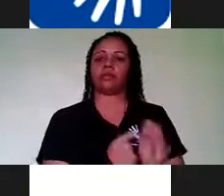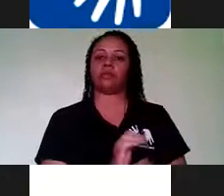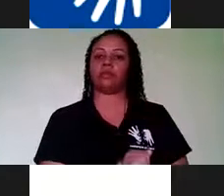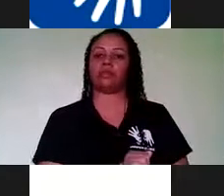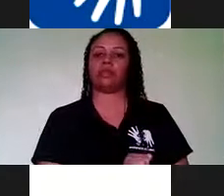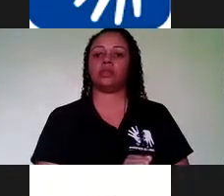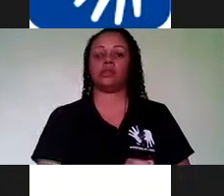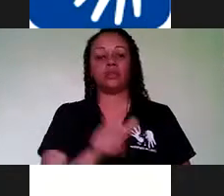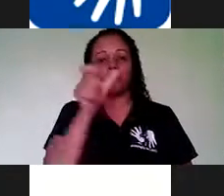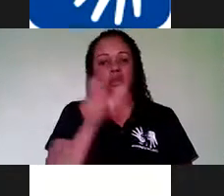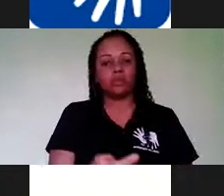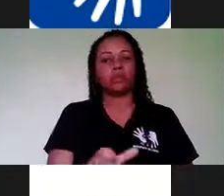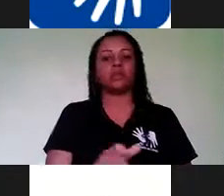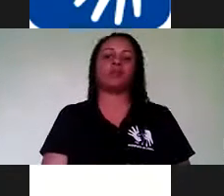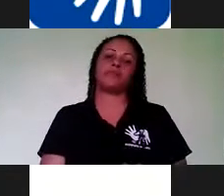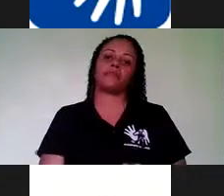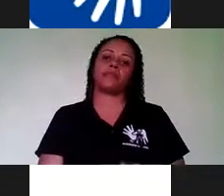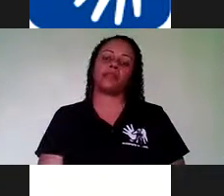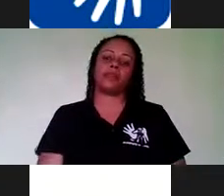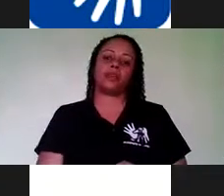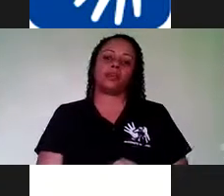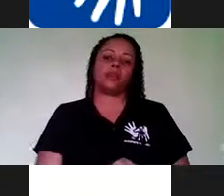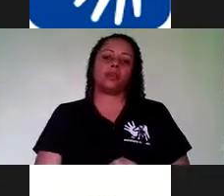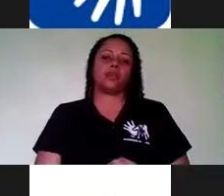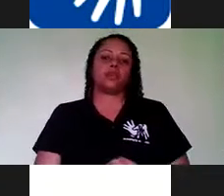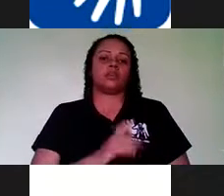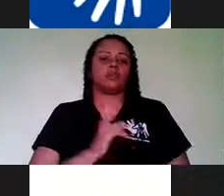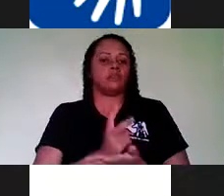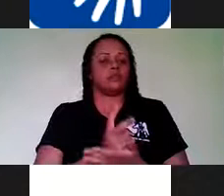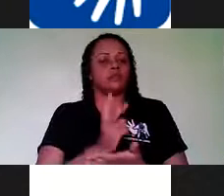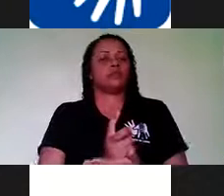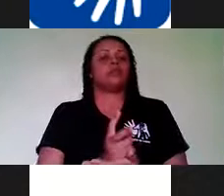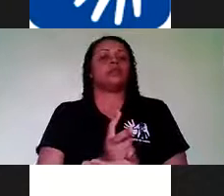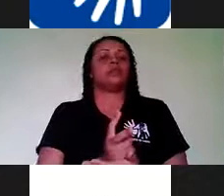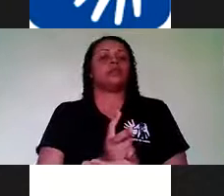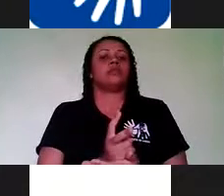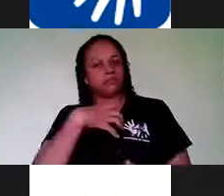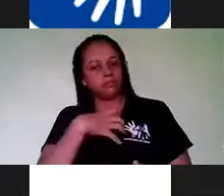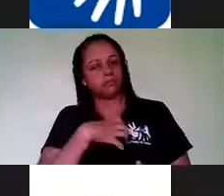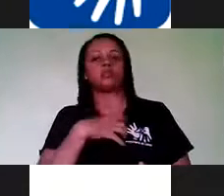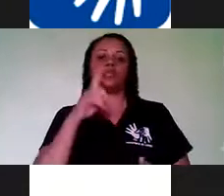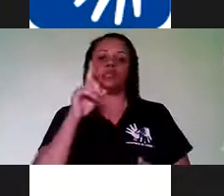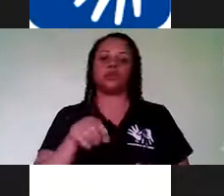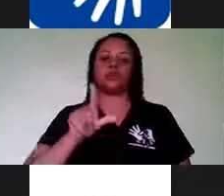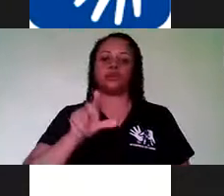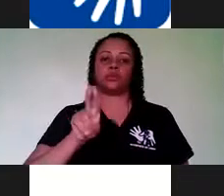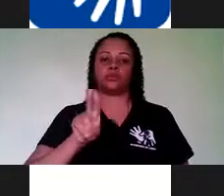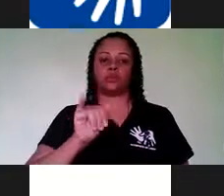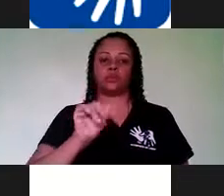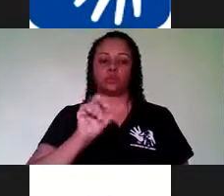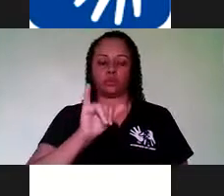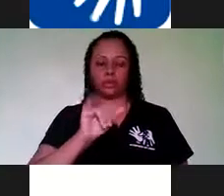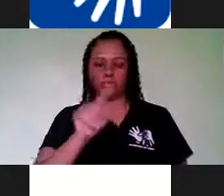uma pessoa que se mobiliza em relação à causa, em relação a todas essas lutas, é Luiz Carlos Mota. Nós